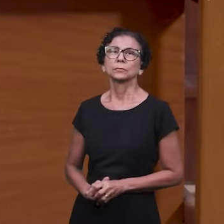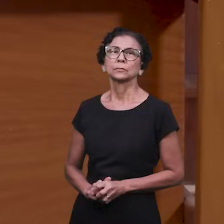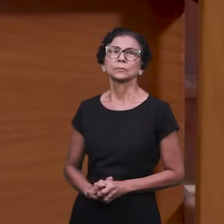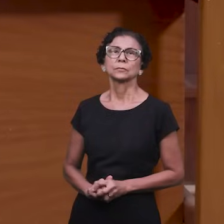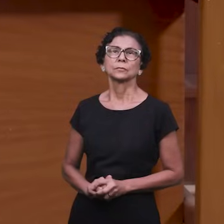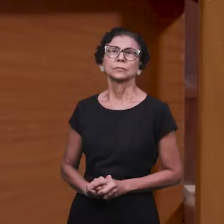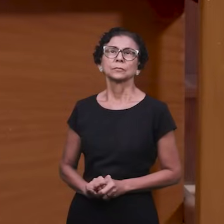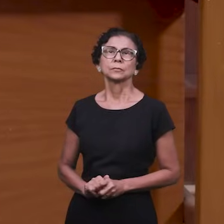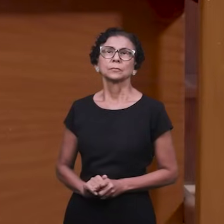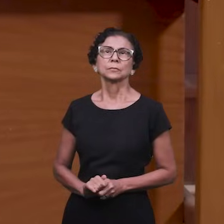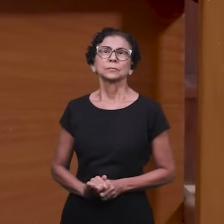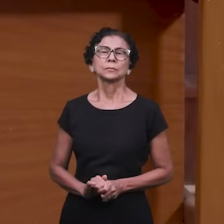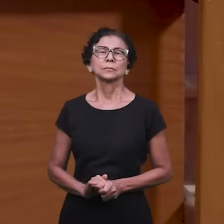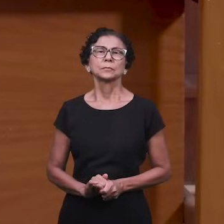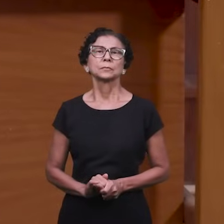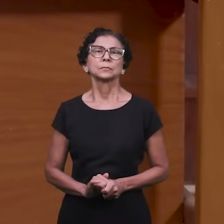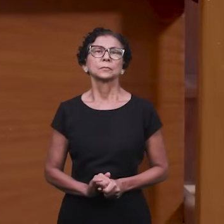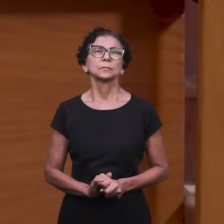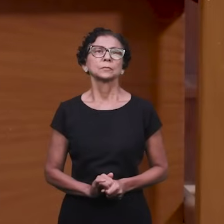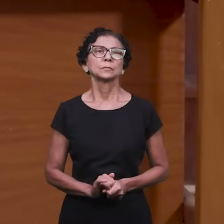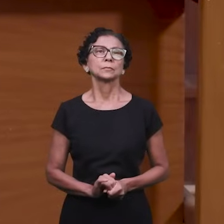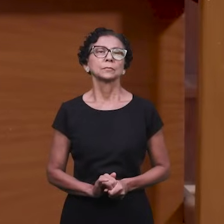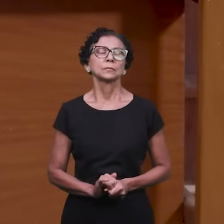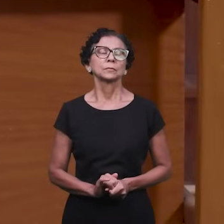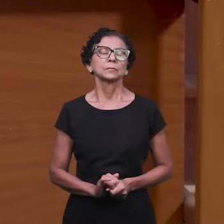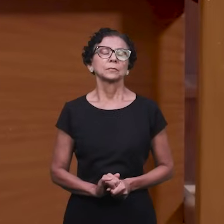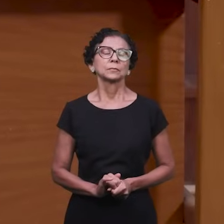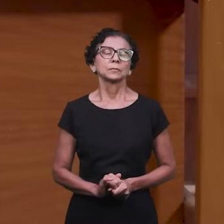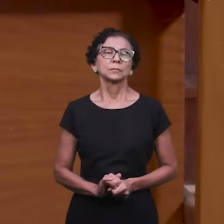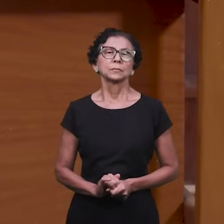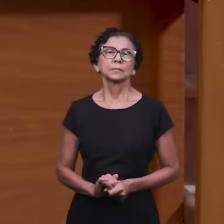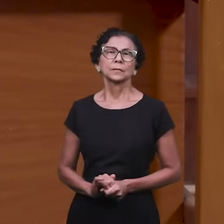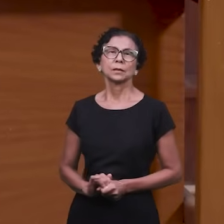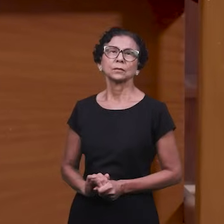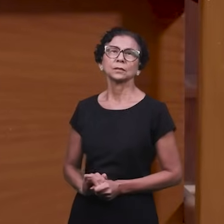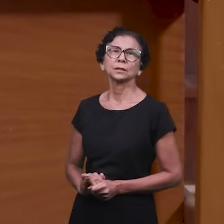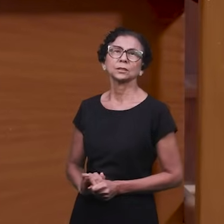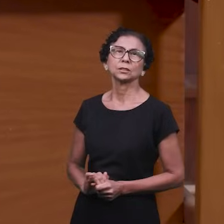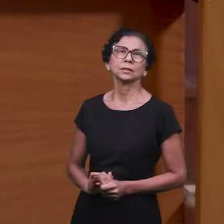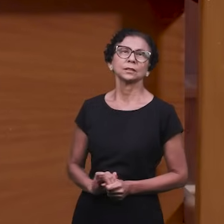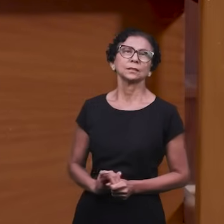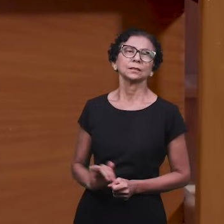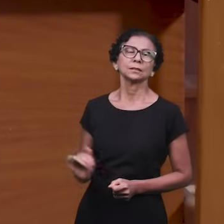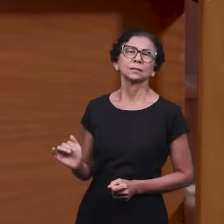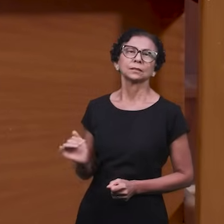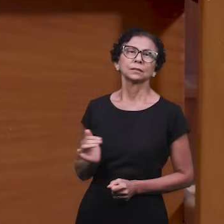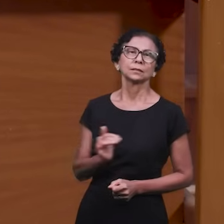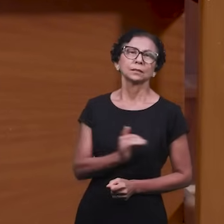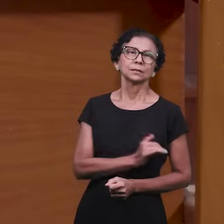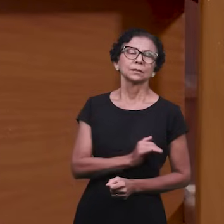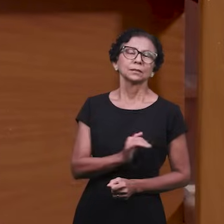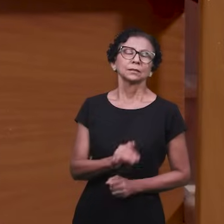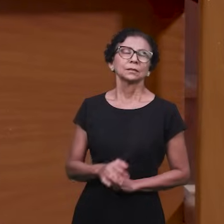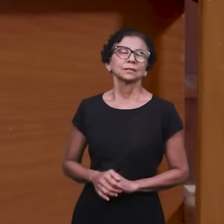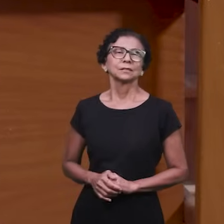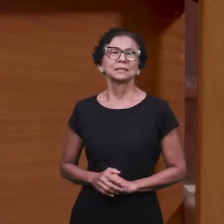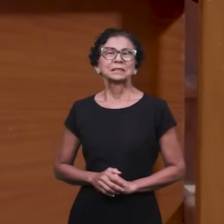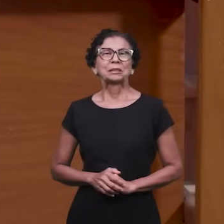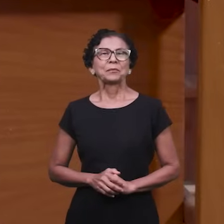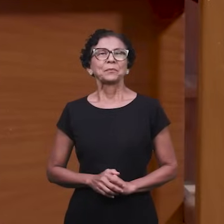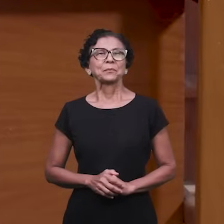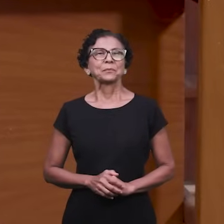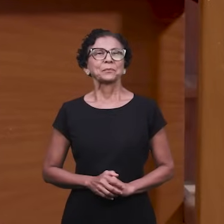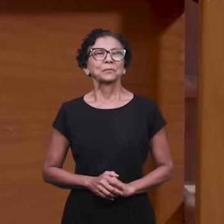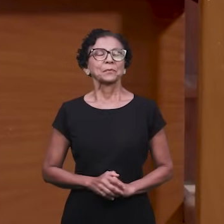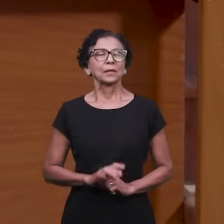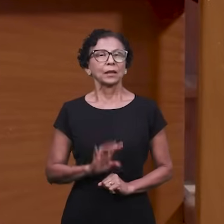a grande tribulação, eu lembro que nessa live estava aqui, acho que os dois estavam na